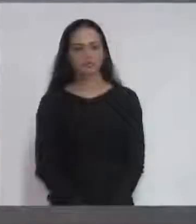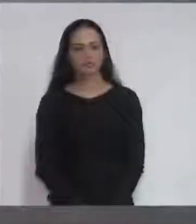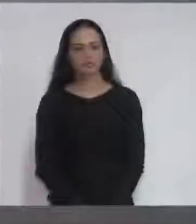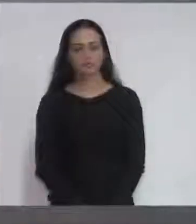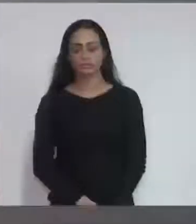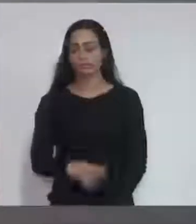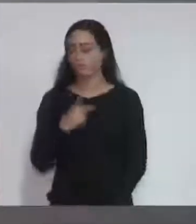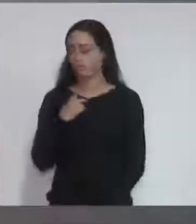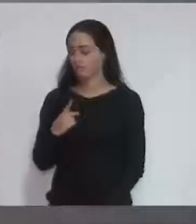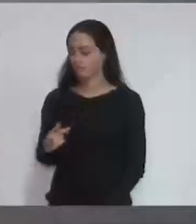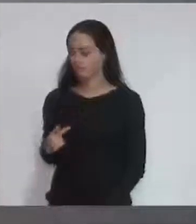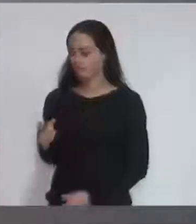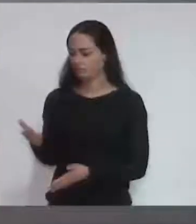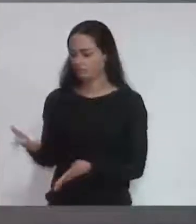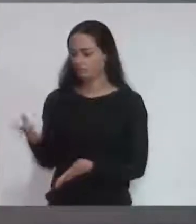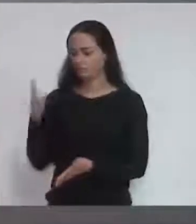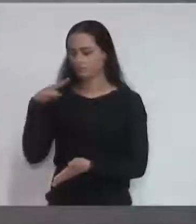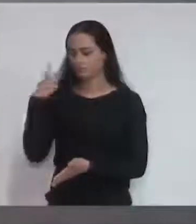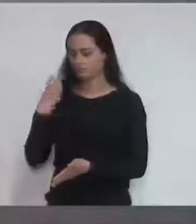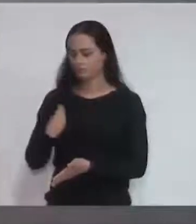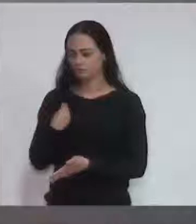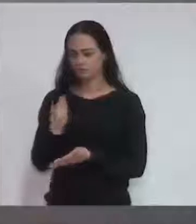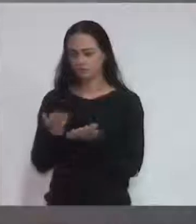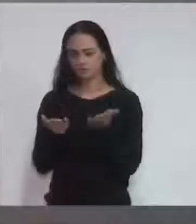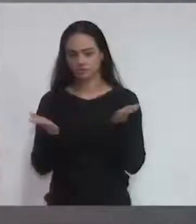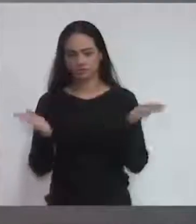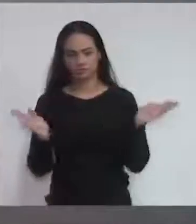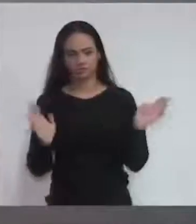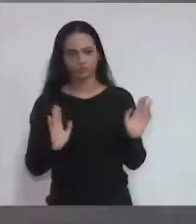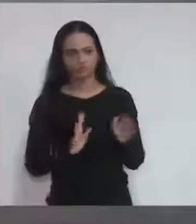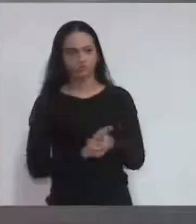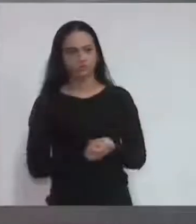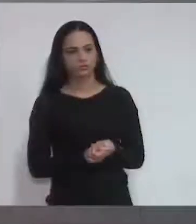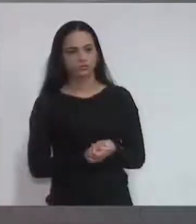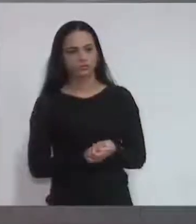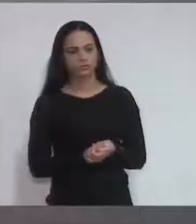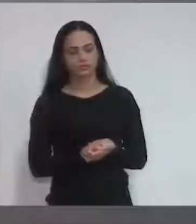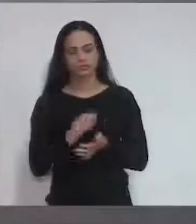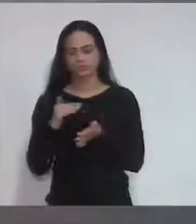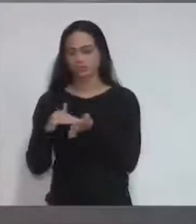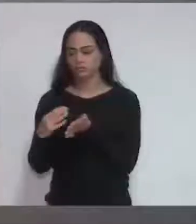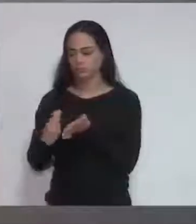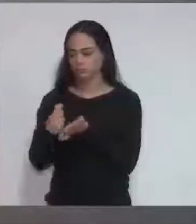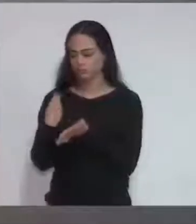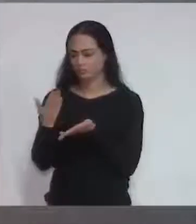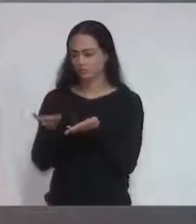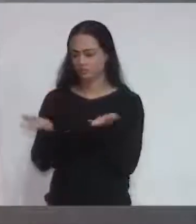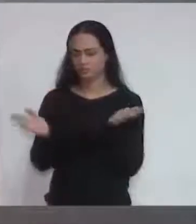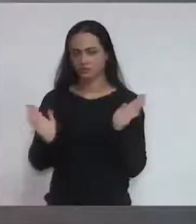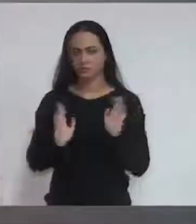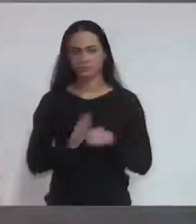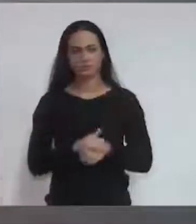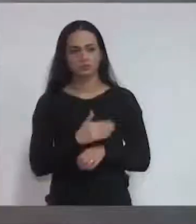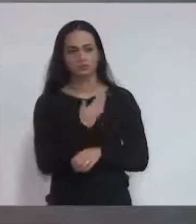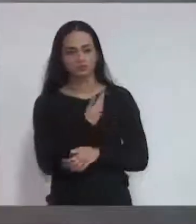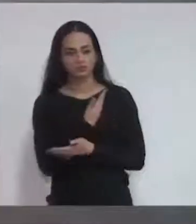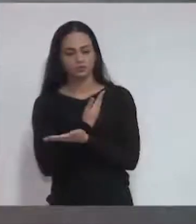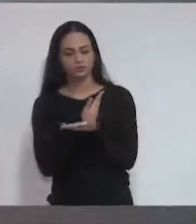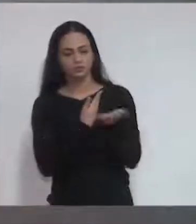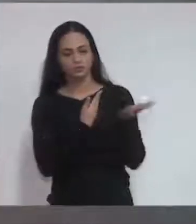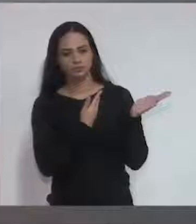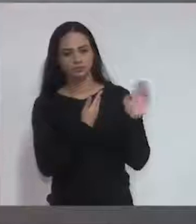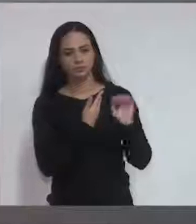Senhor presidente, senhores vereadores, secretários do governo presente, diversos amigos,